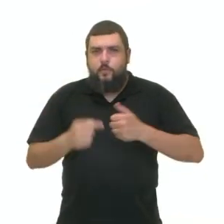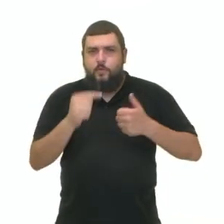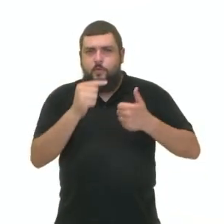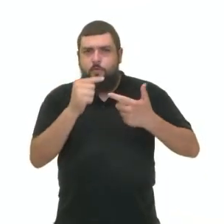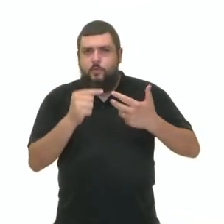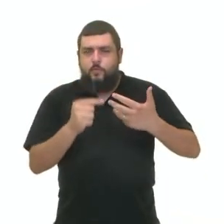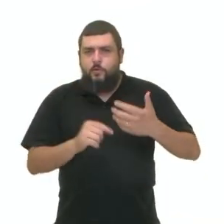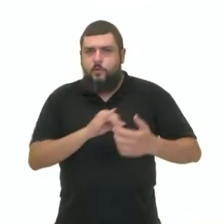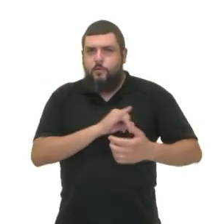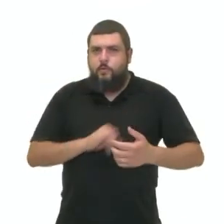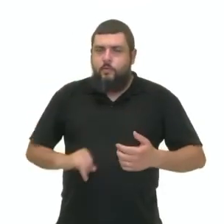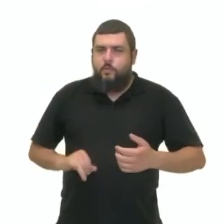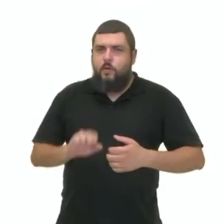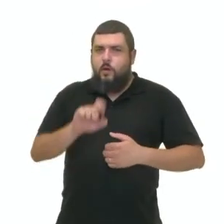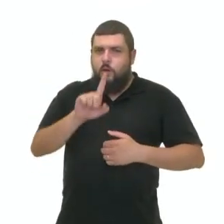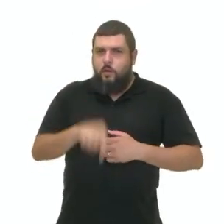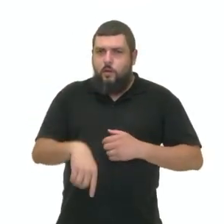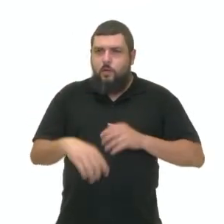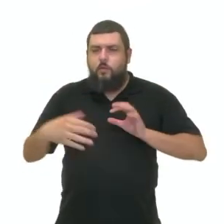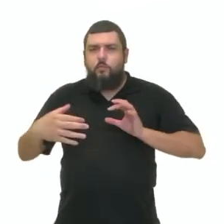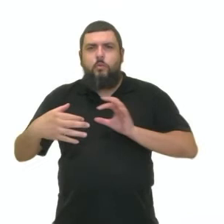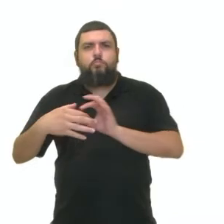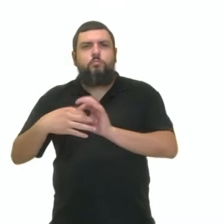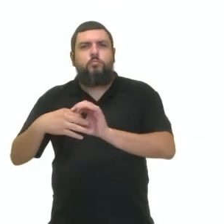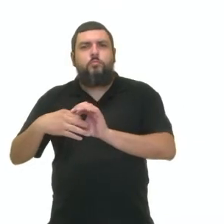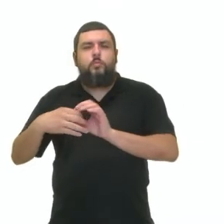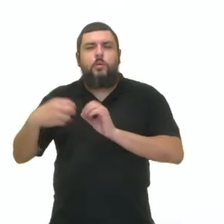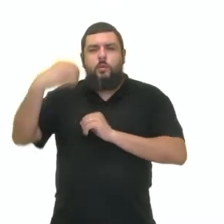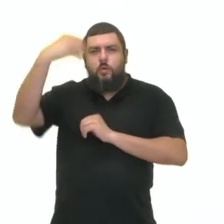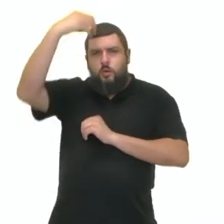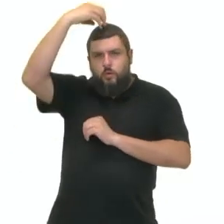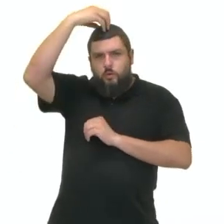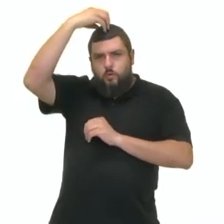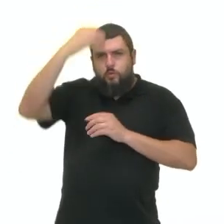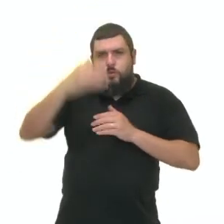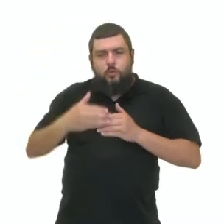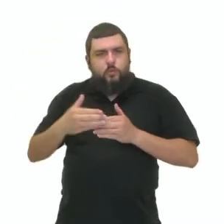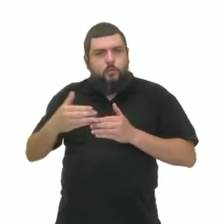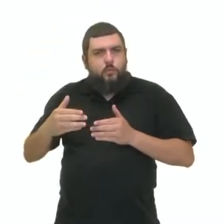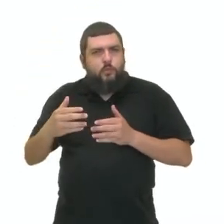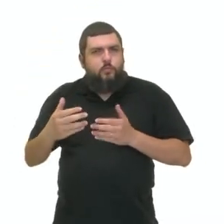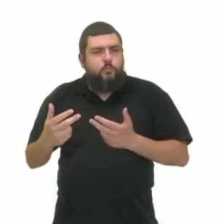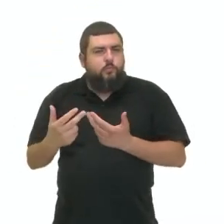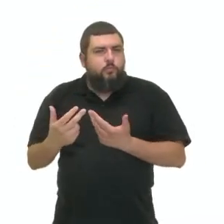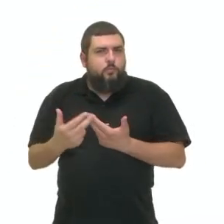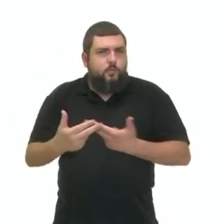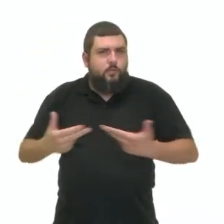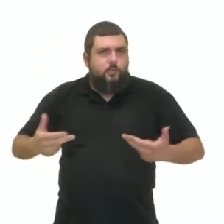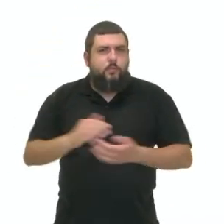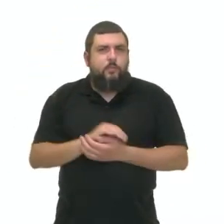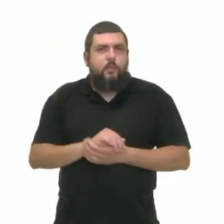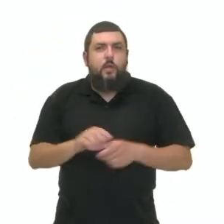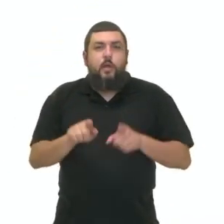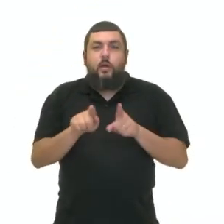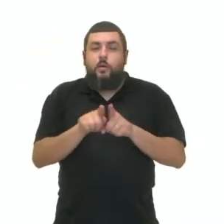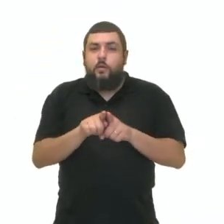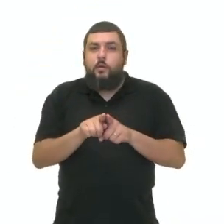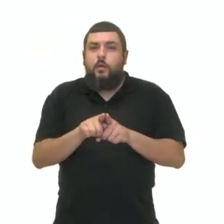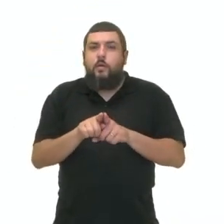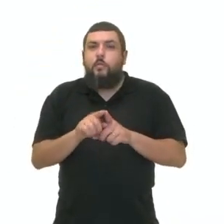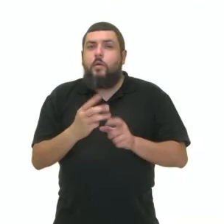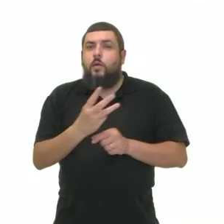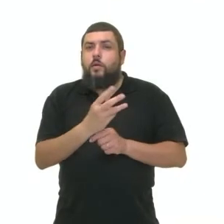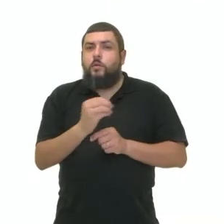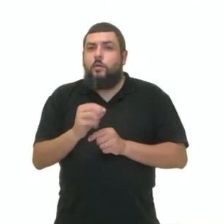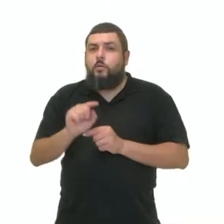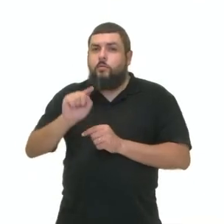elites provinciais, a força de um exército organizado e profissional com cerca de 300 mil homens. O apoio das elites provinciais garantia a